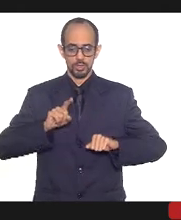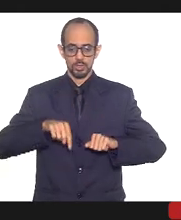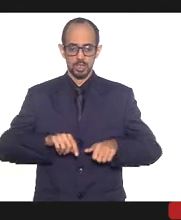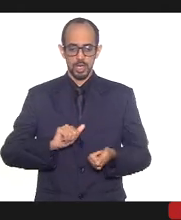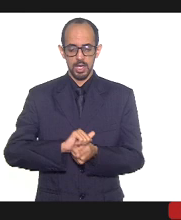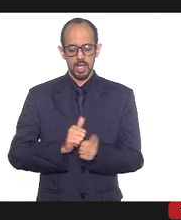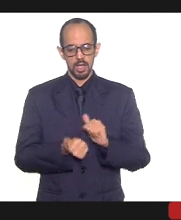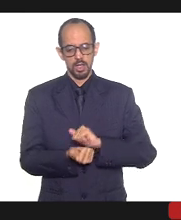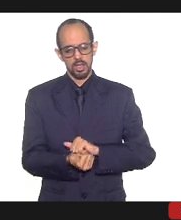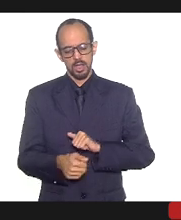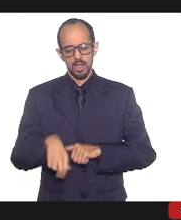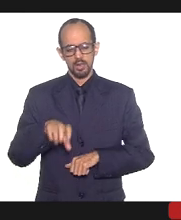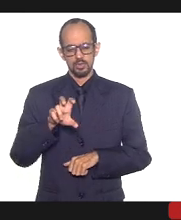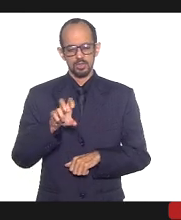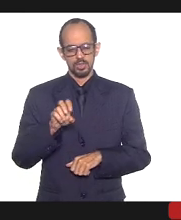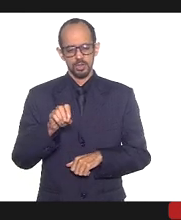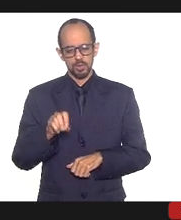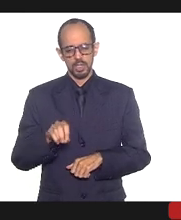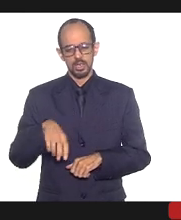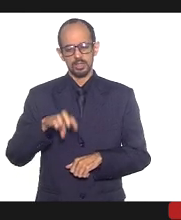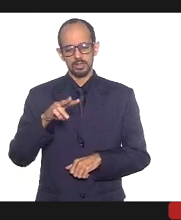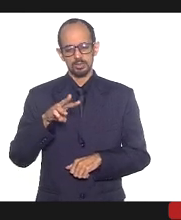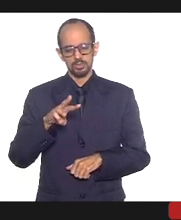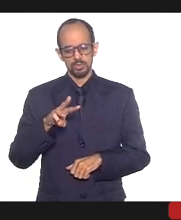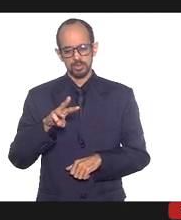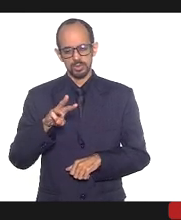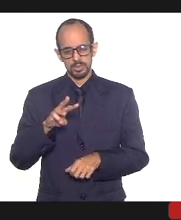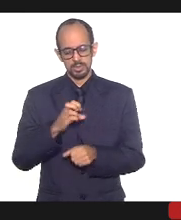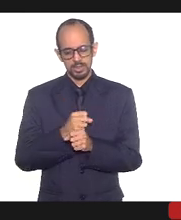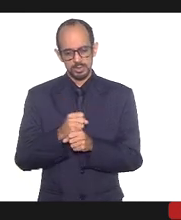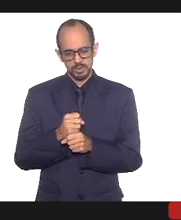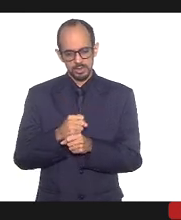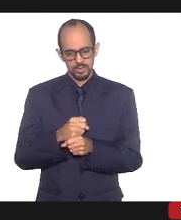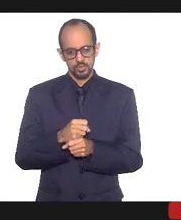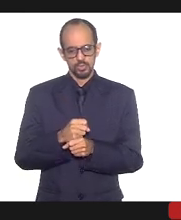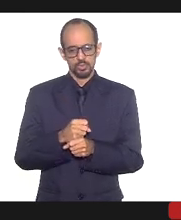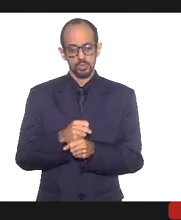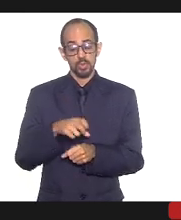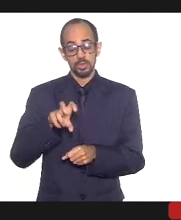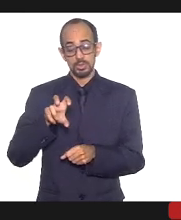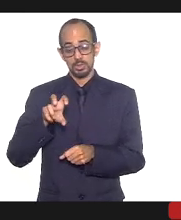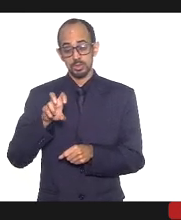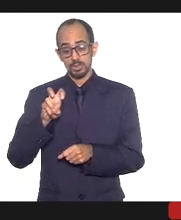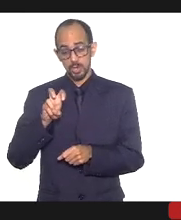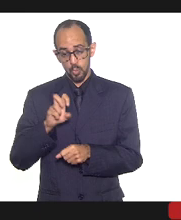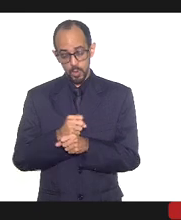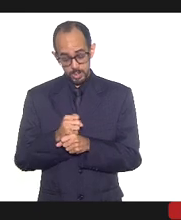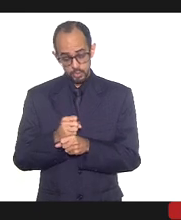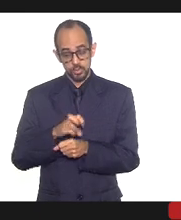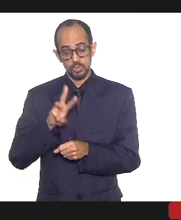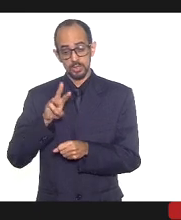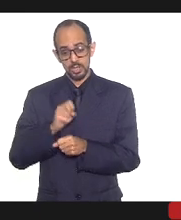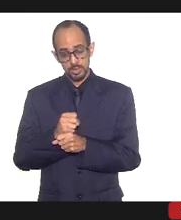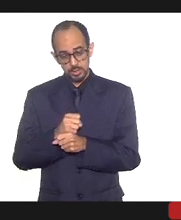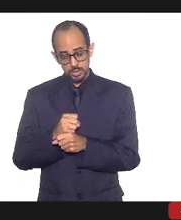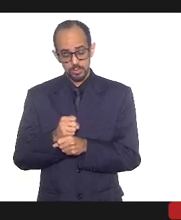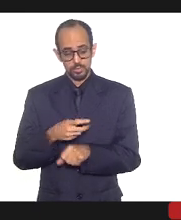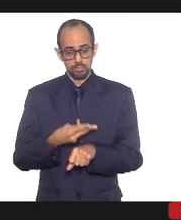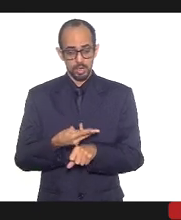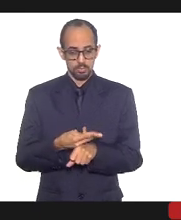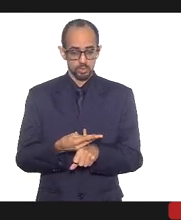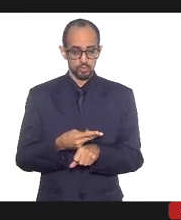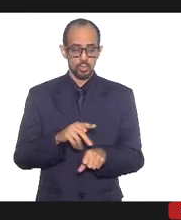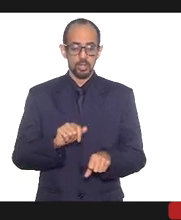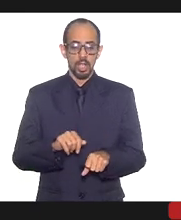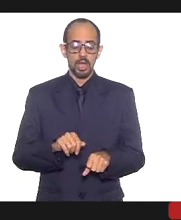os quinquênios, os triênios, e eu gostaria de saber de como anda isso. Inclusive, os inspetores de alunos sempre vêm me